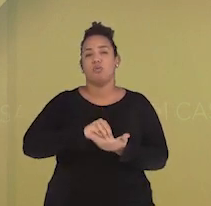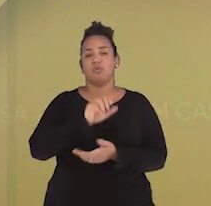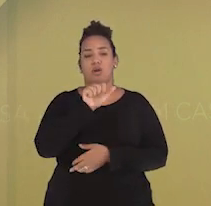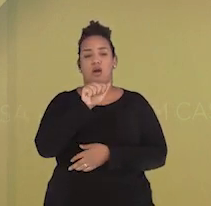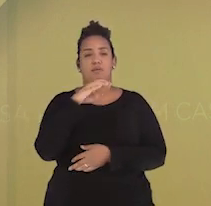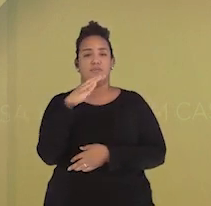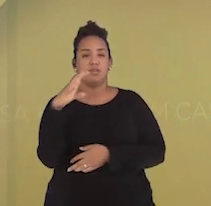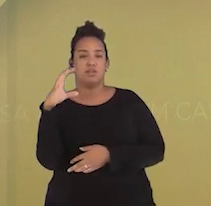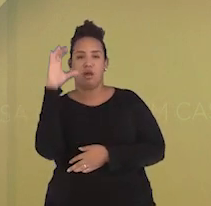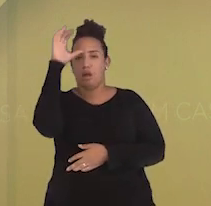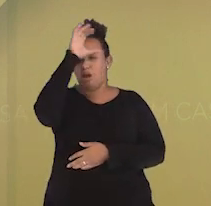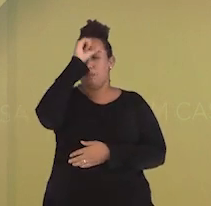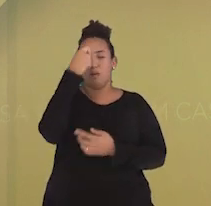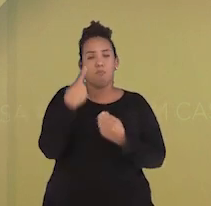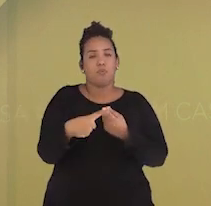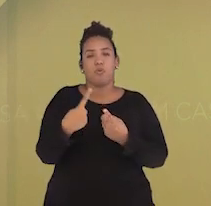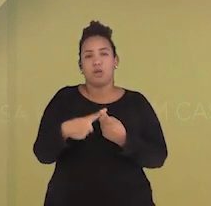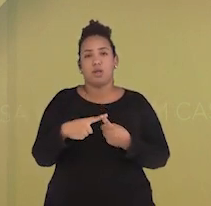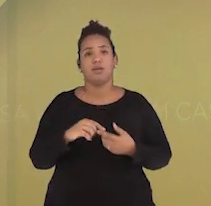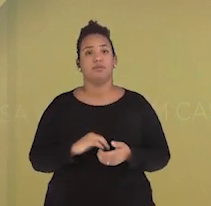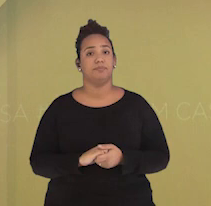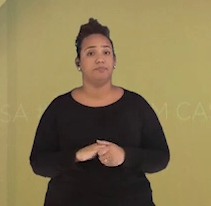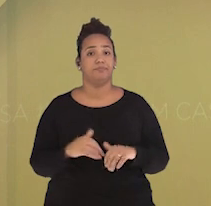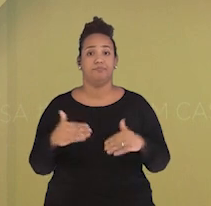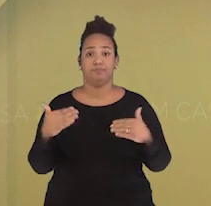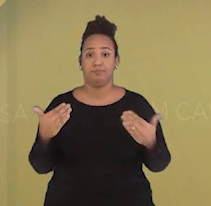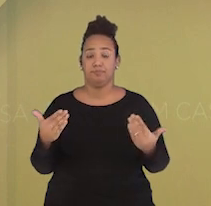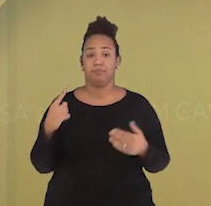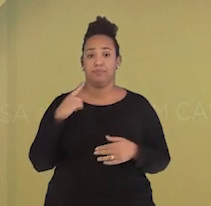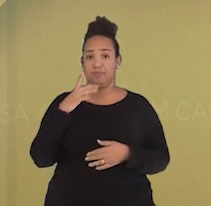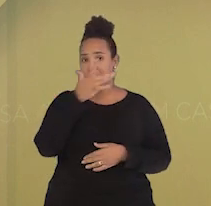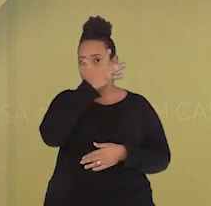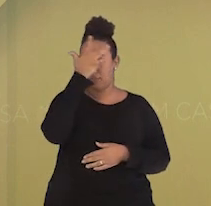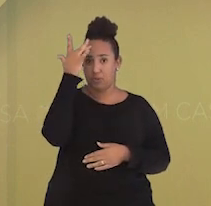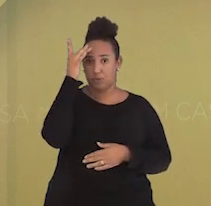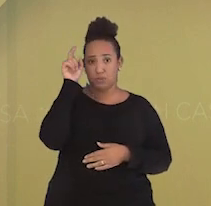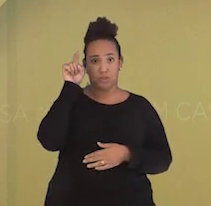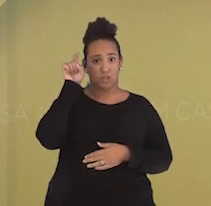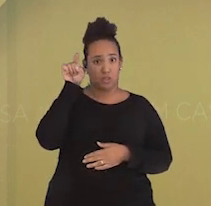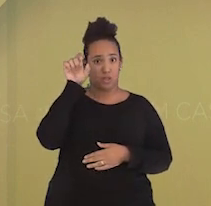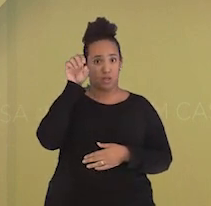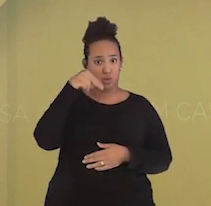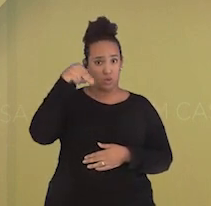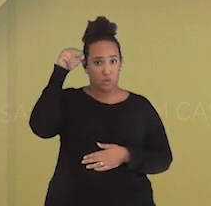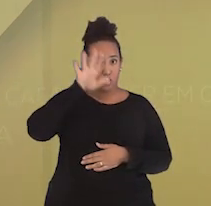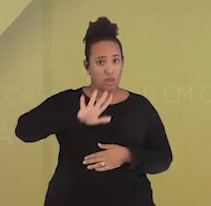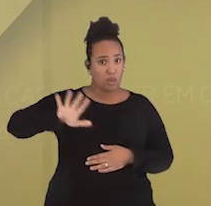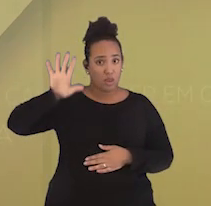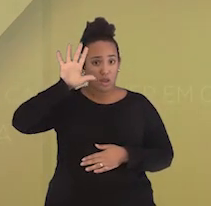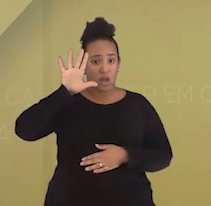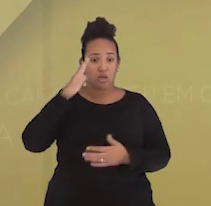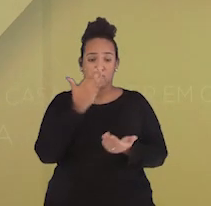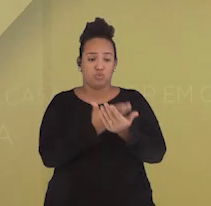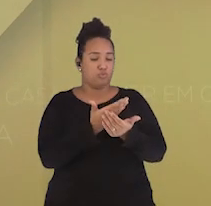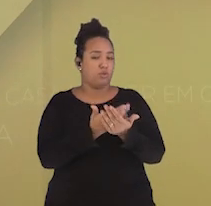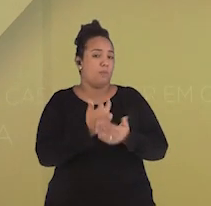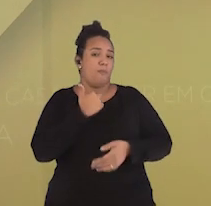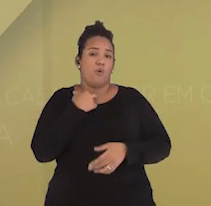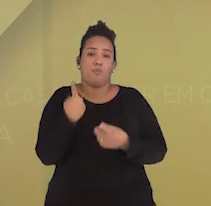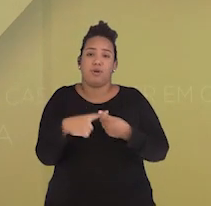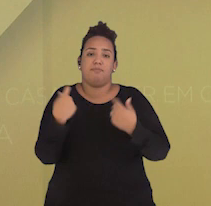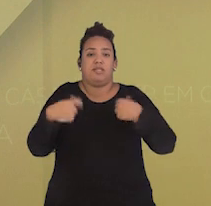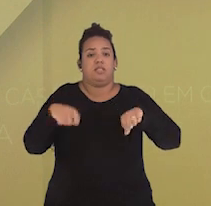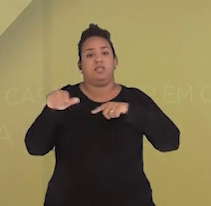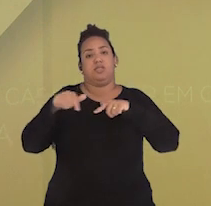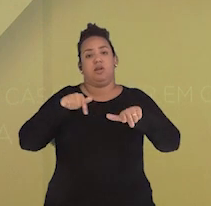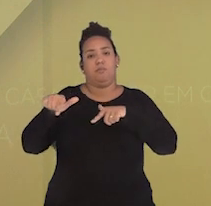das razões é que muitas pessoas ali precisam abrir mão dos estudos para trabalhar. É importante até